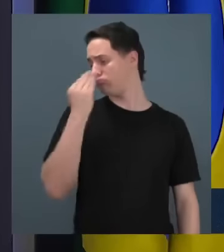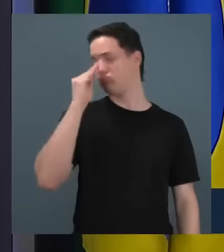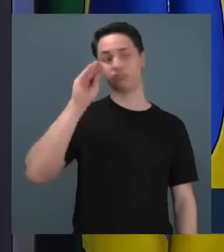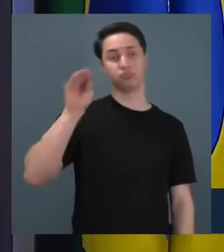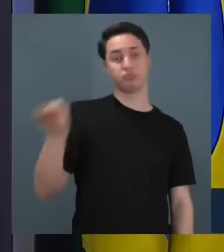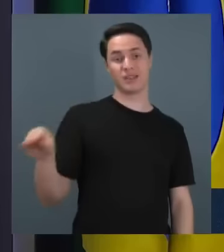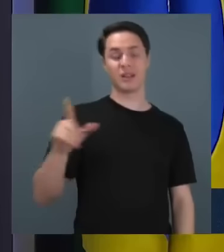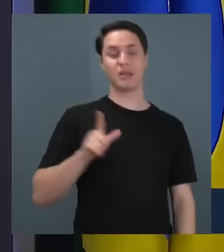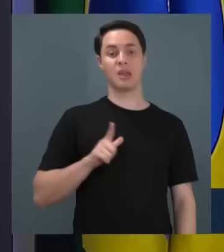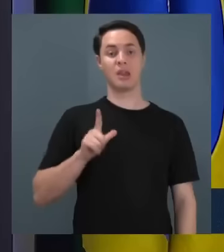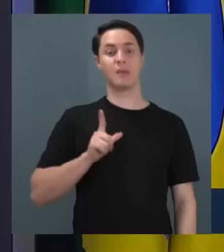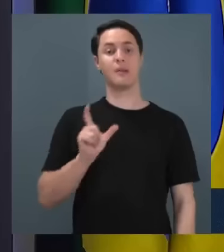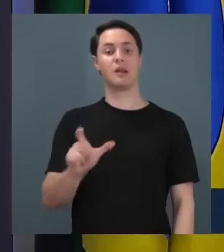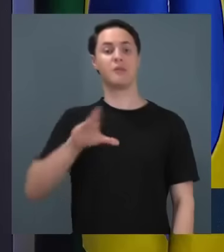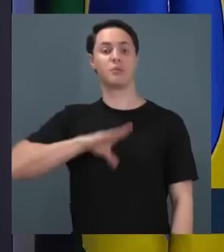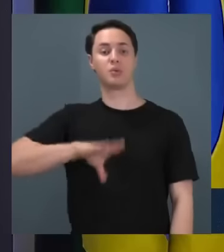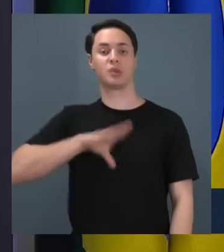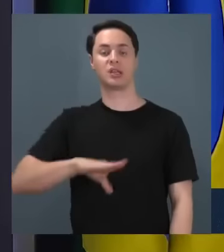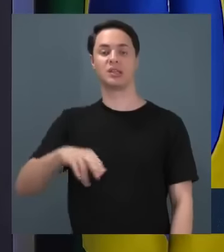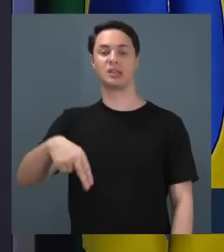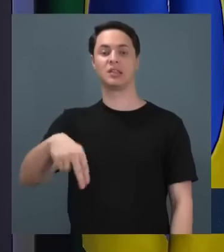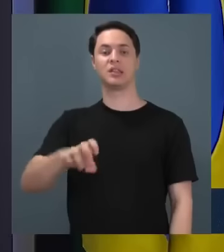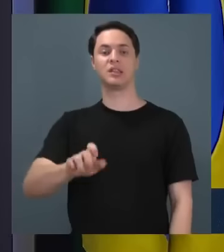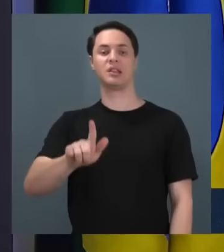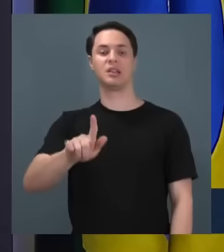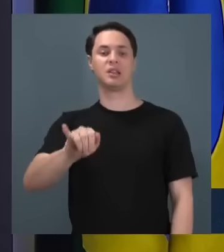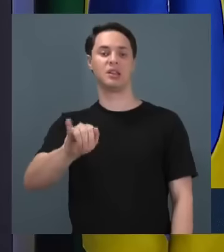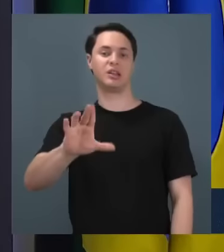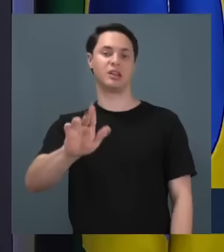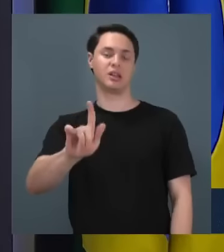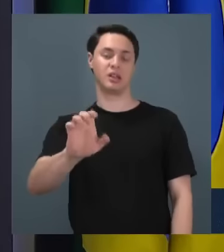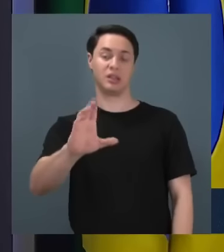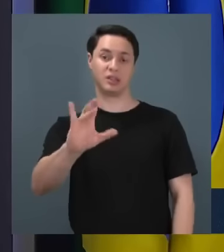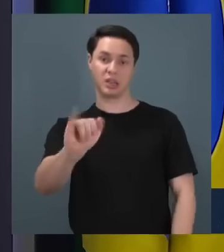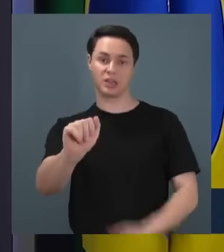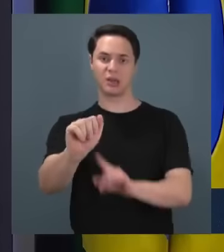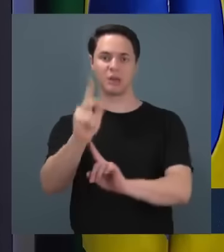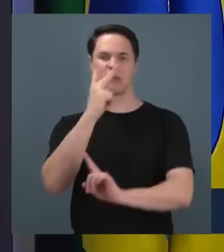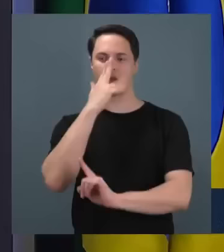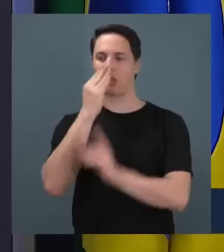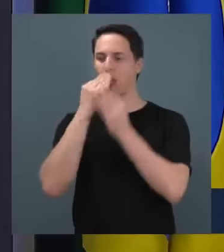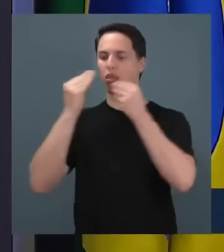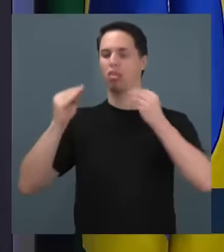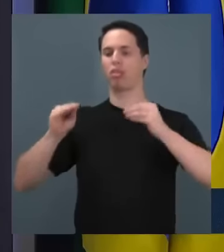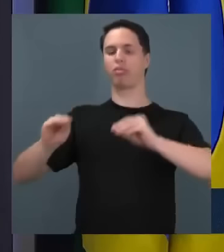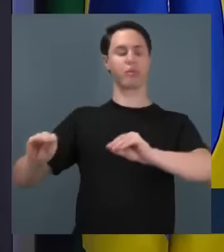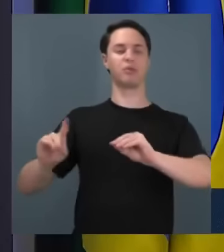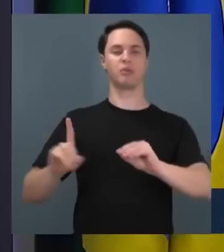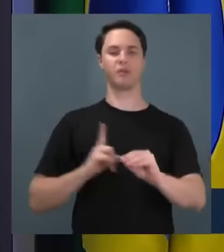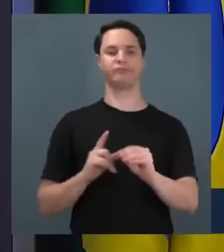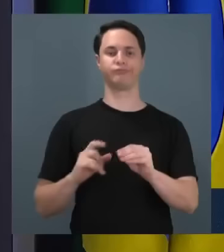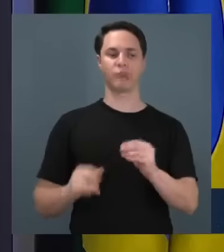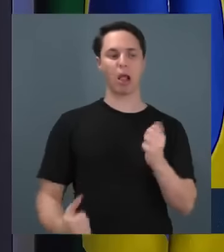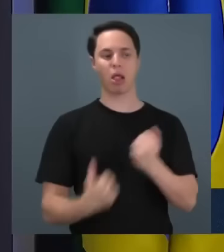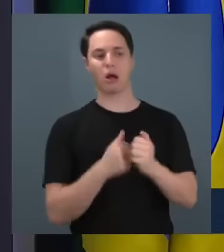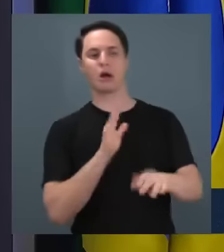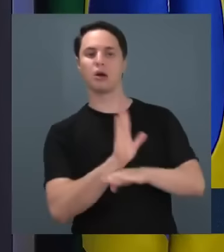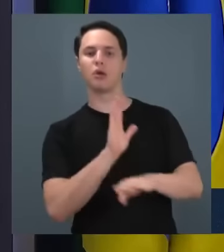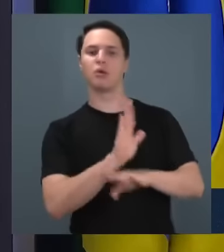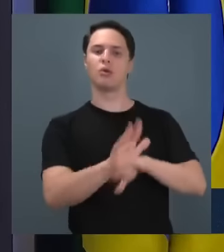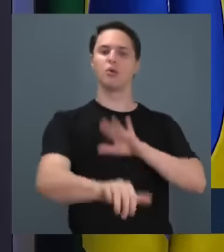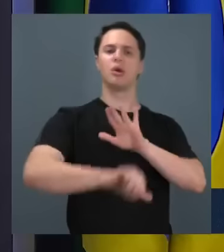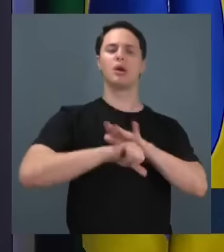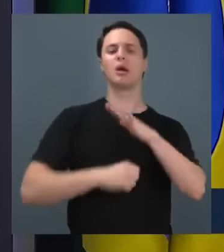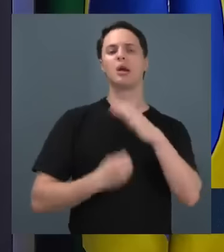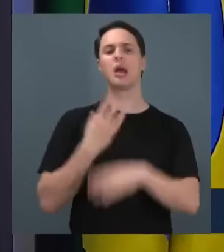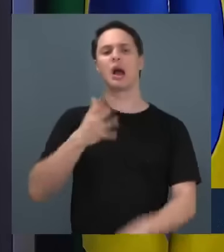negligência federal, assim como a estadual, fortalece o crime. A ausência de ação institucional deste governo cria um